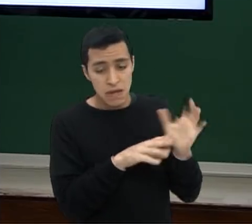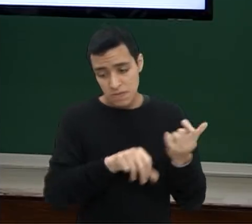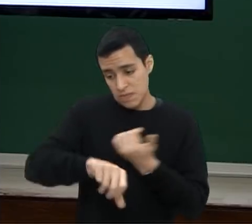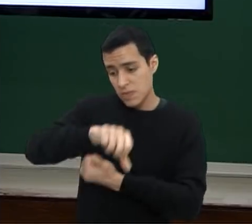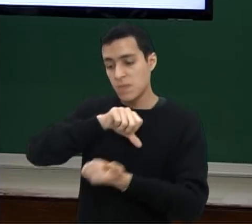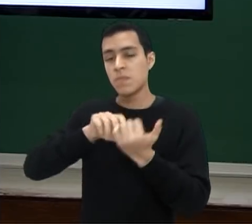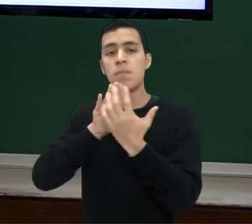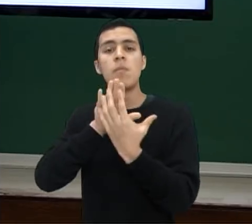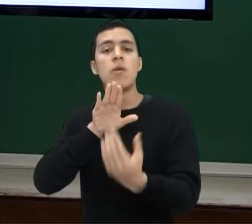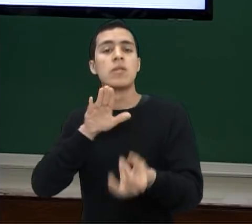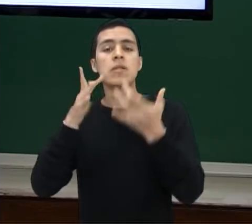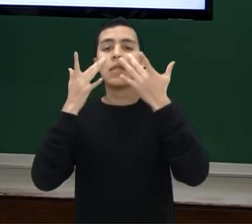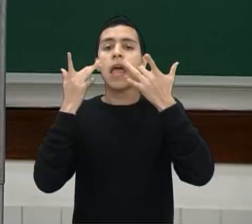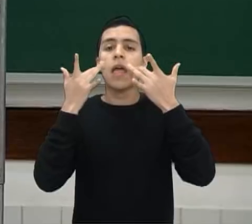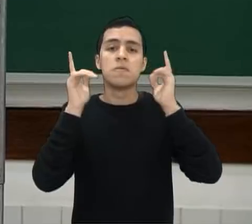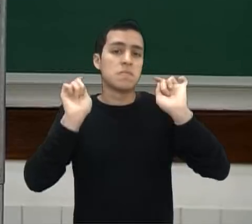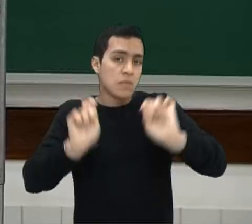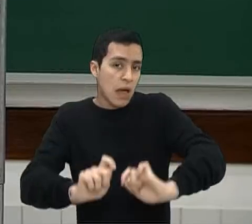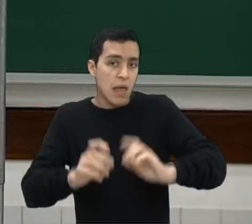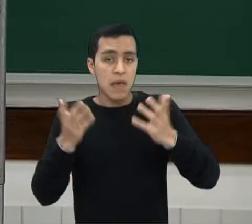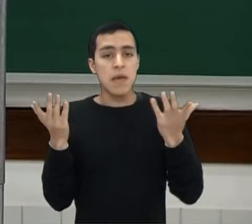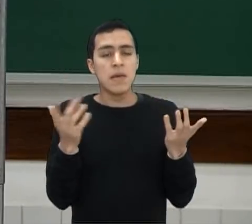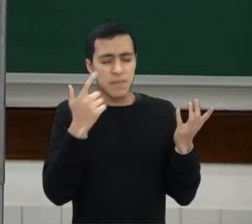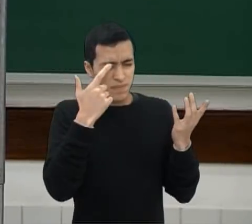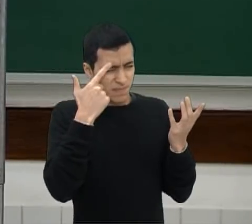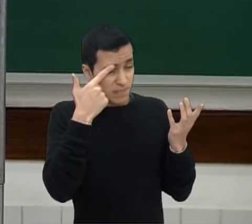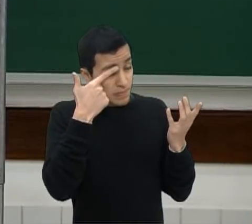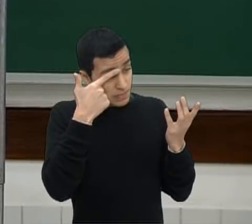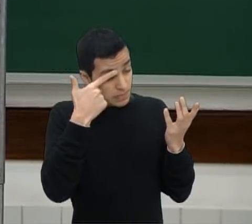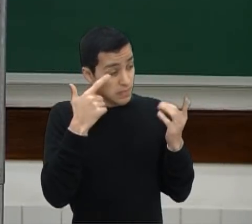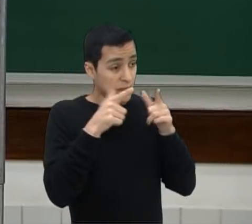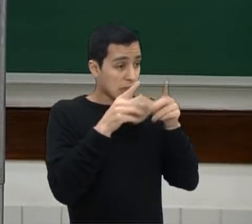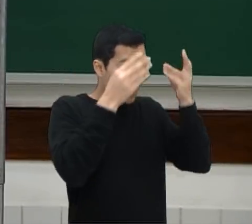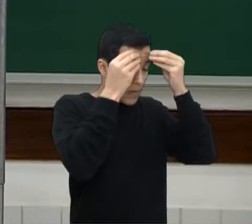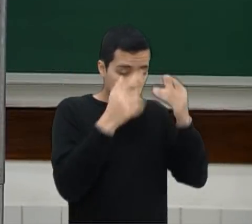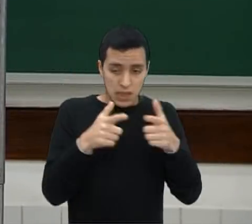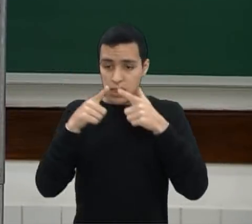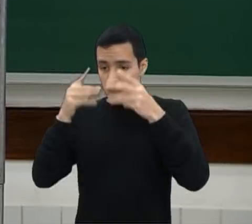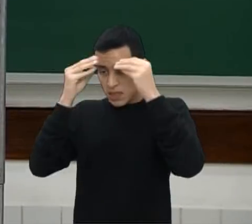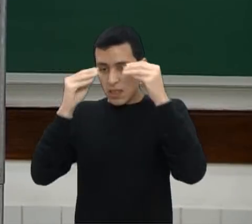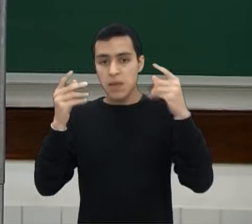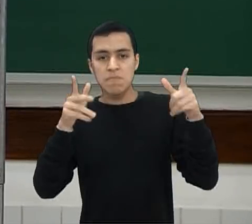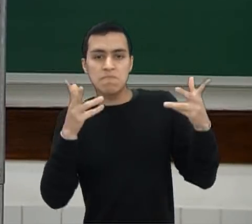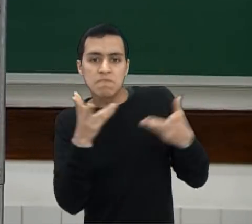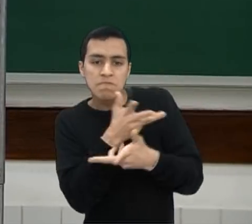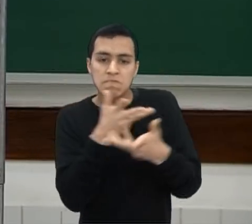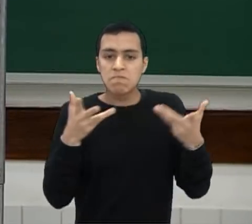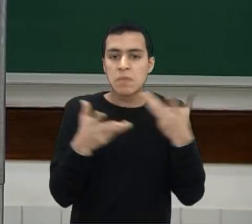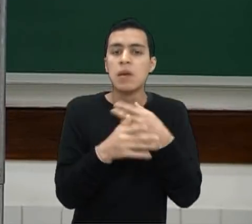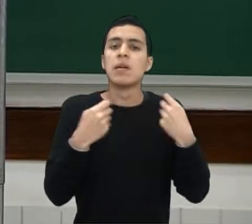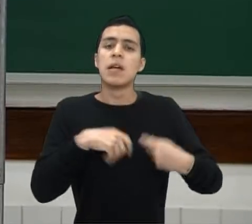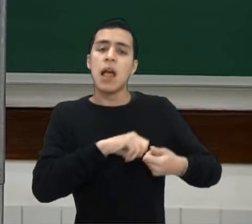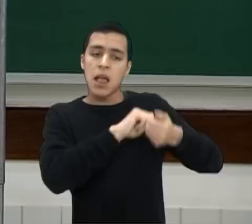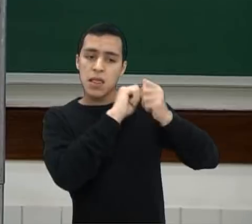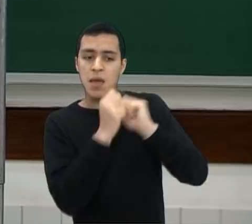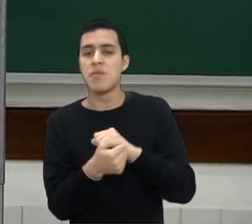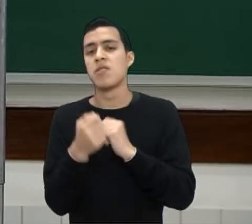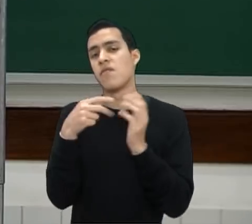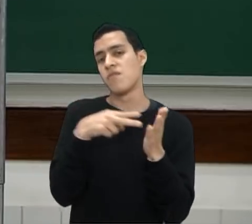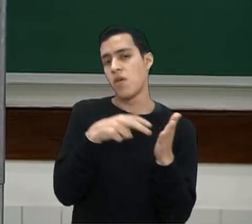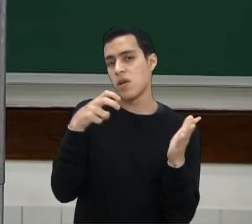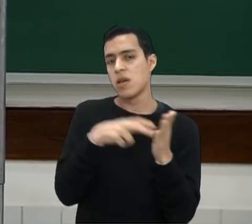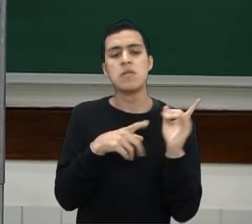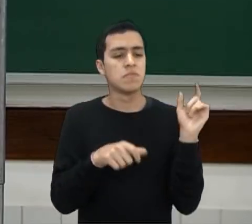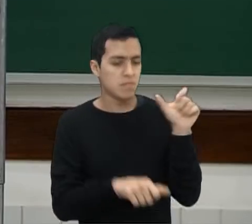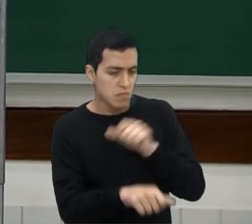modelo de peça teatral. É claro que ao fazer a transposição das linguagens, eu tenho que fazer também as adequações vocabulares, né? Então